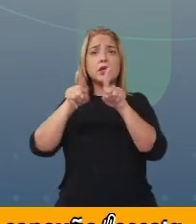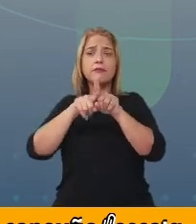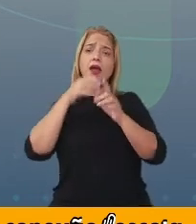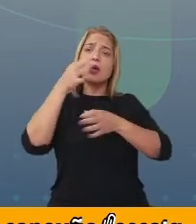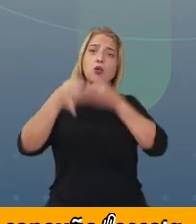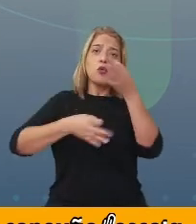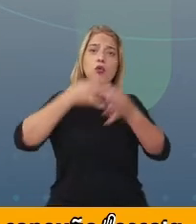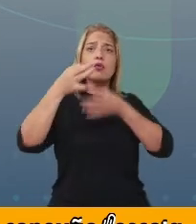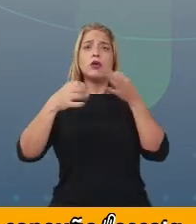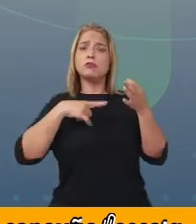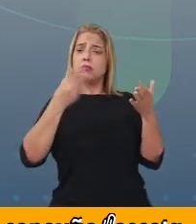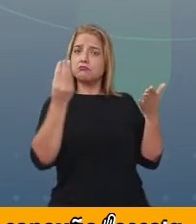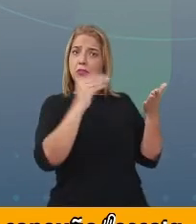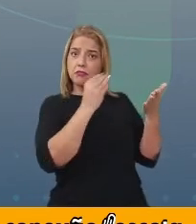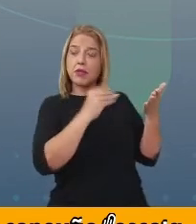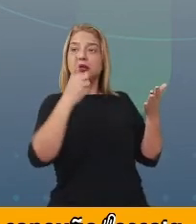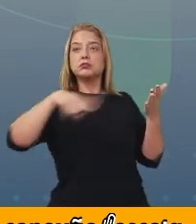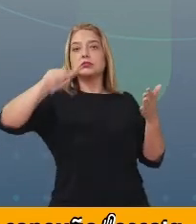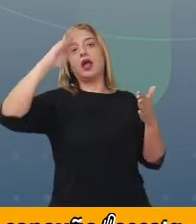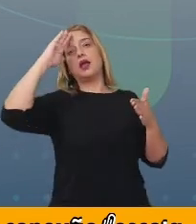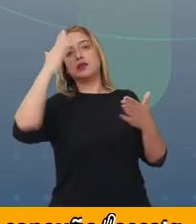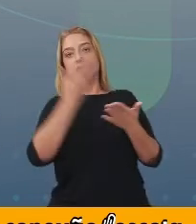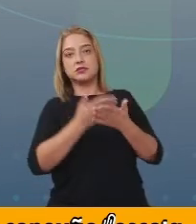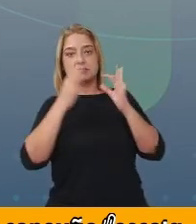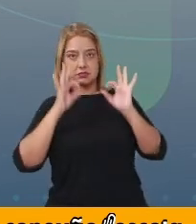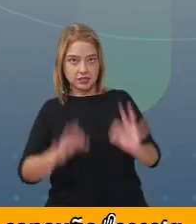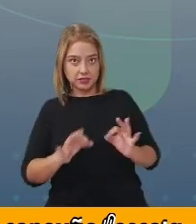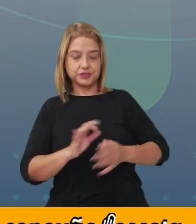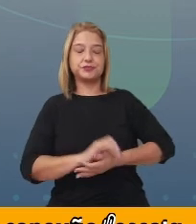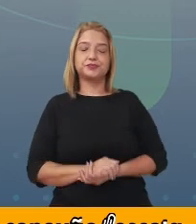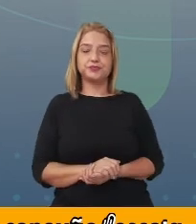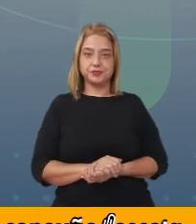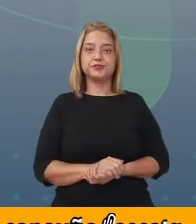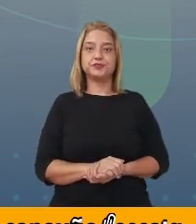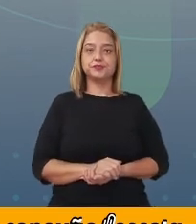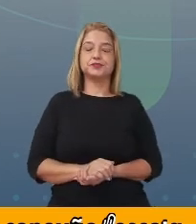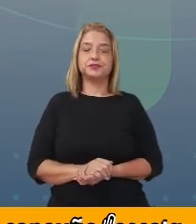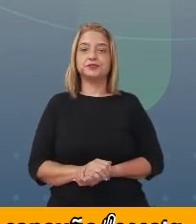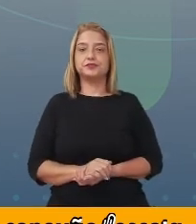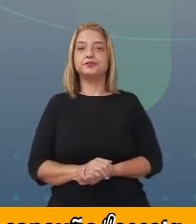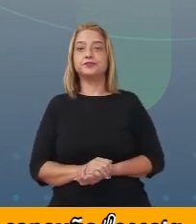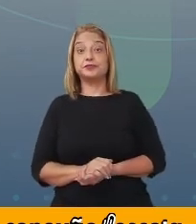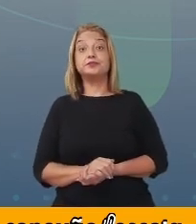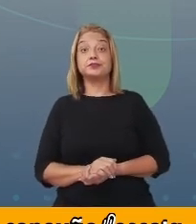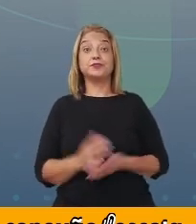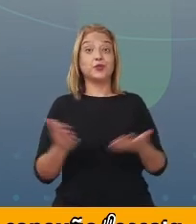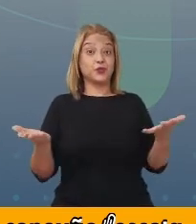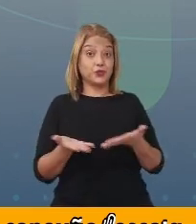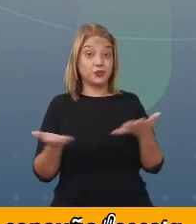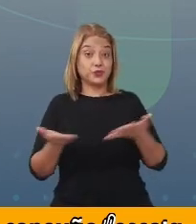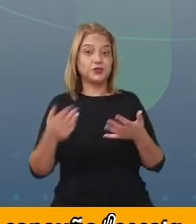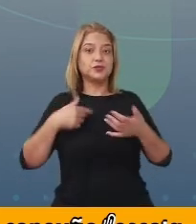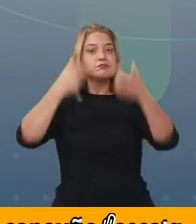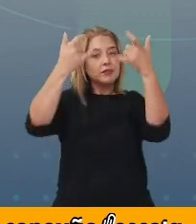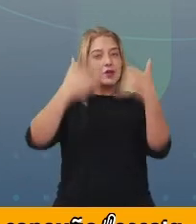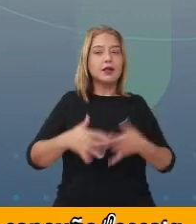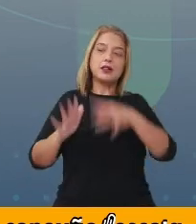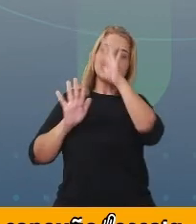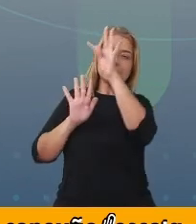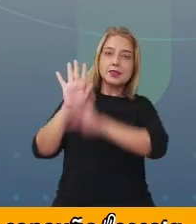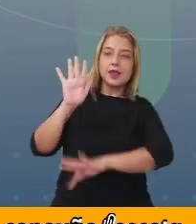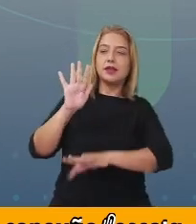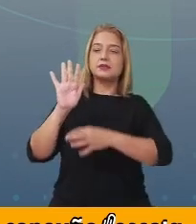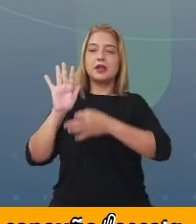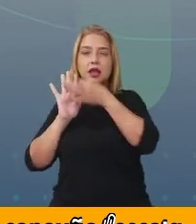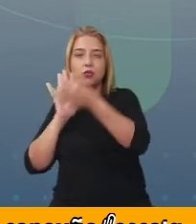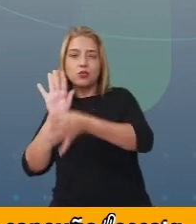ela seja validada. Pois bem, então, hoje nós falamos sobre o texto argumentativo, sobre